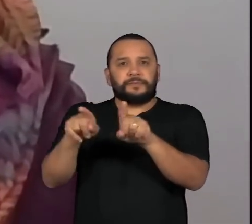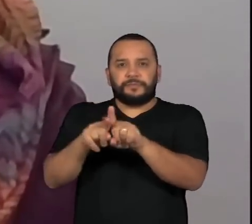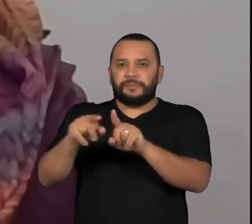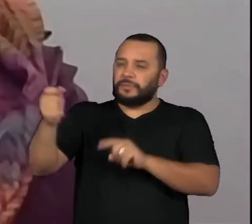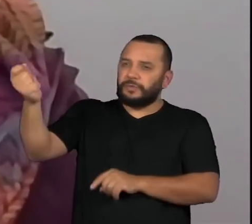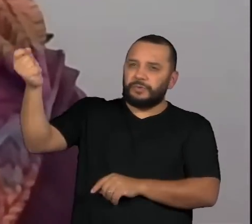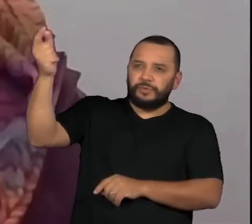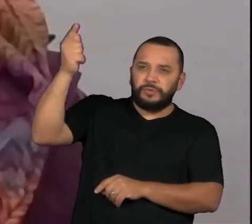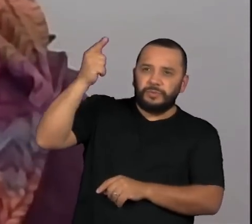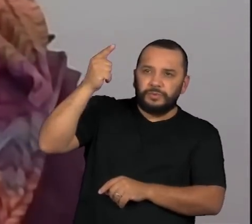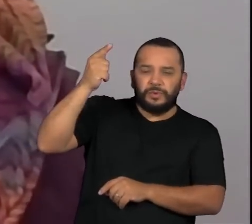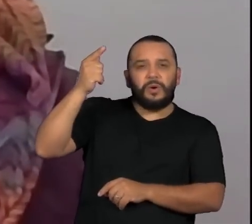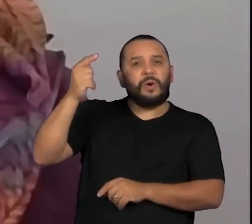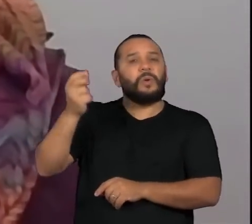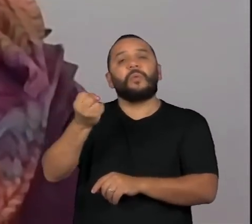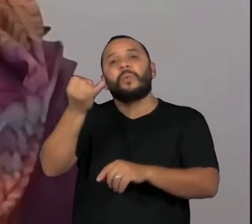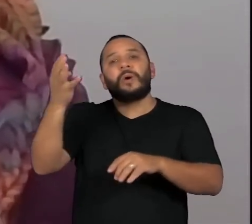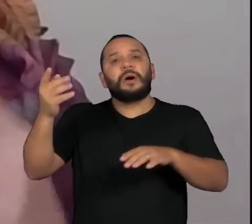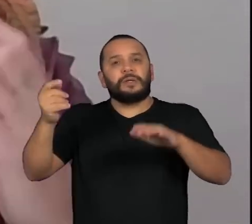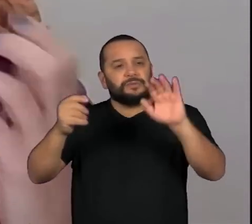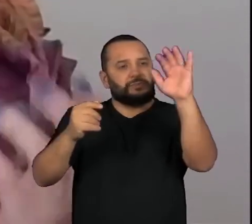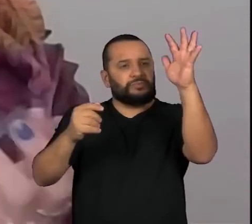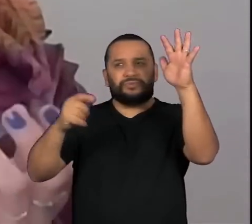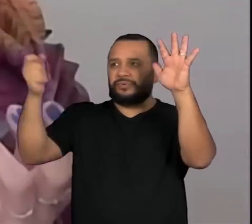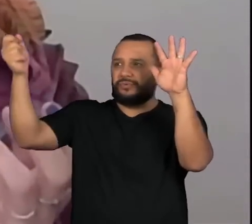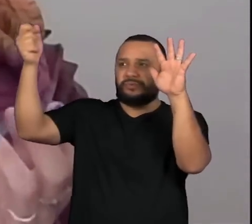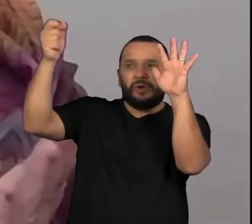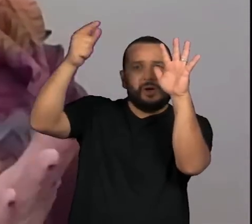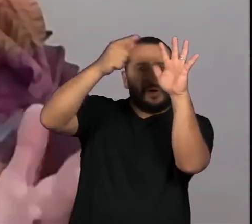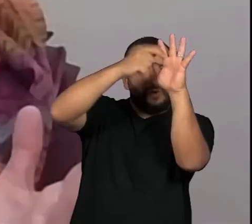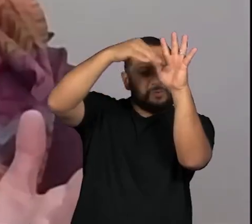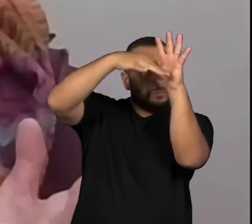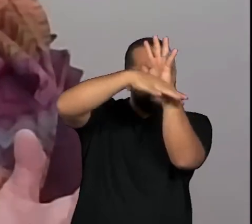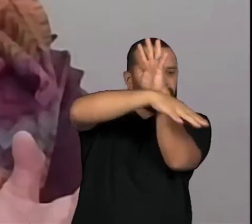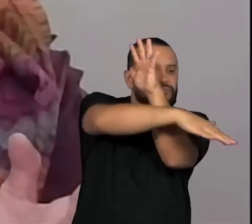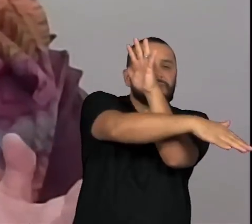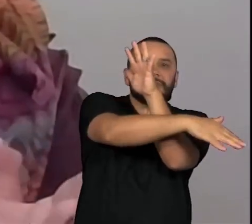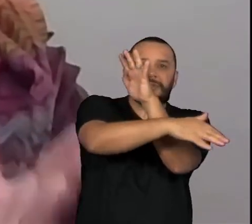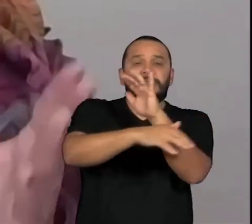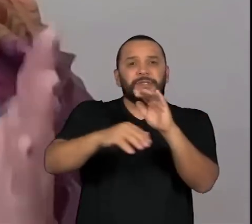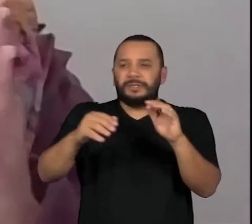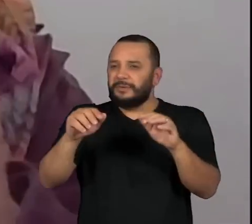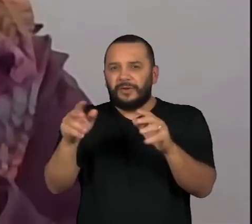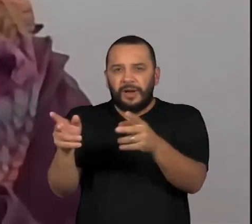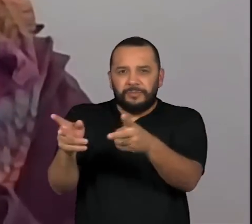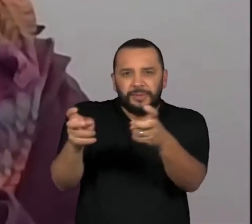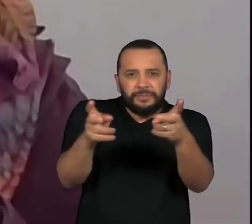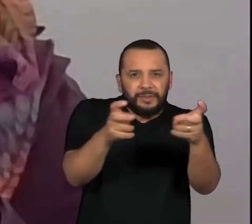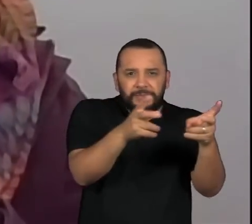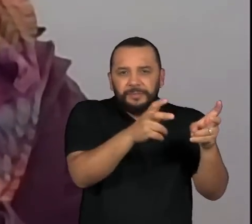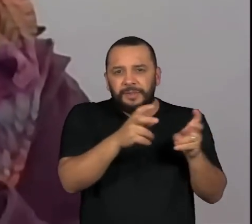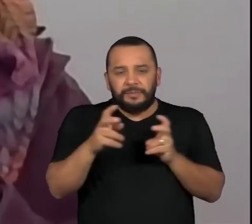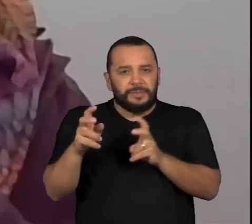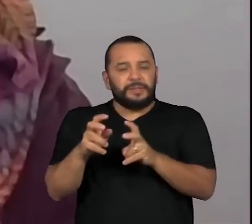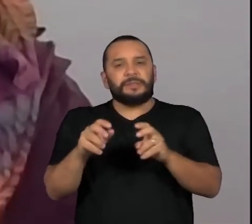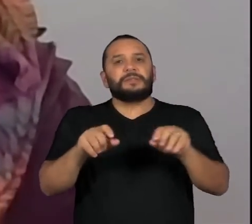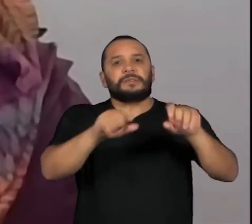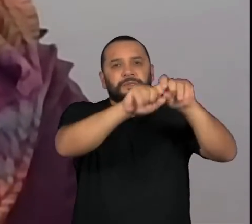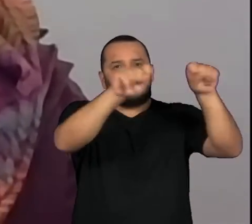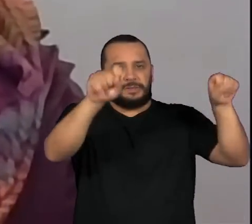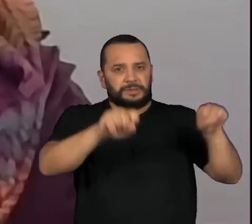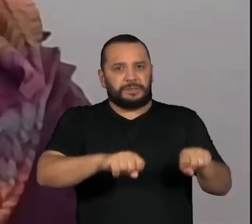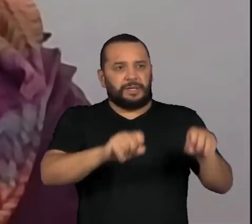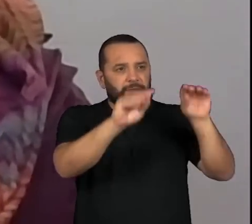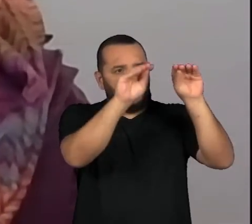luz do sol, quanto de luz entra. E a partir dessas condições climáticas, a gente consegue, então, por